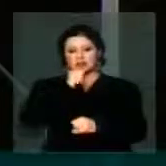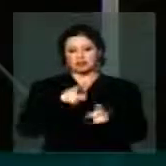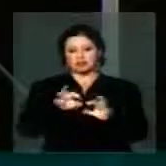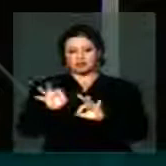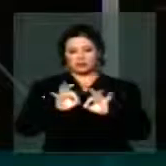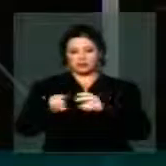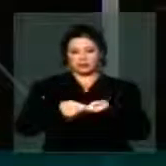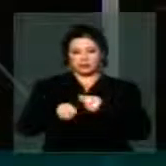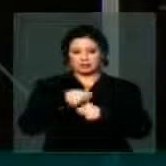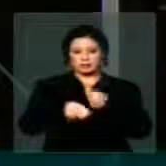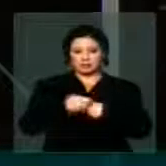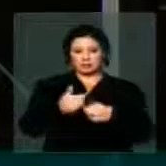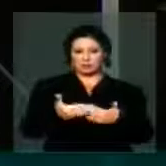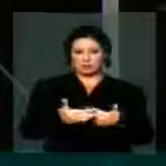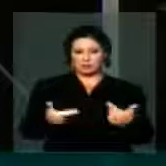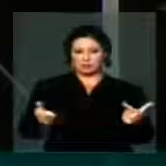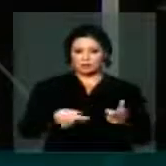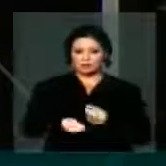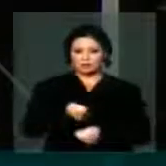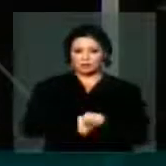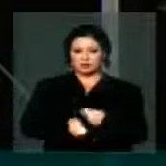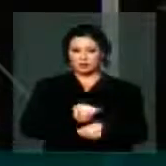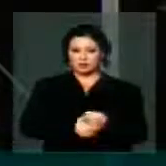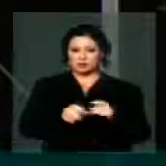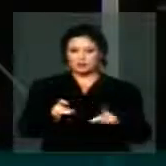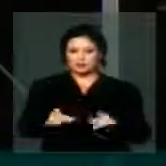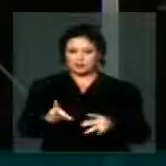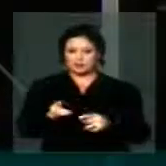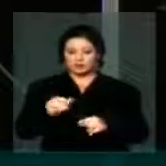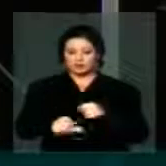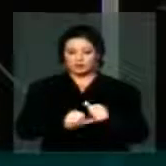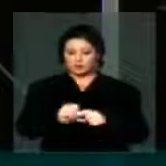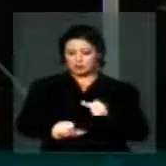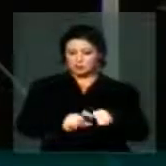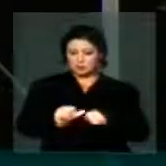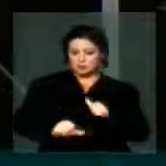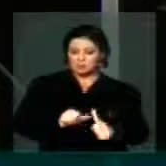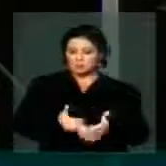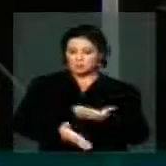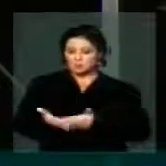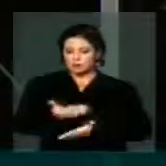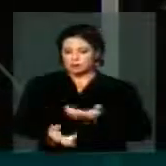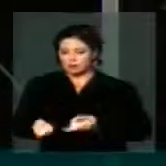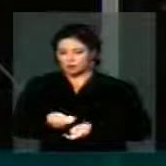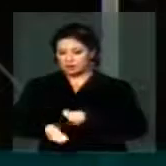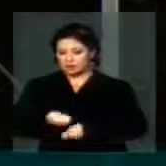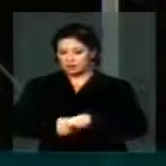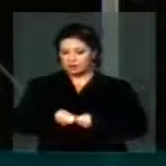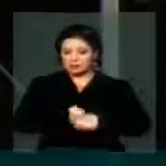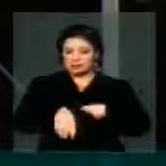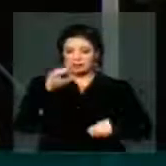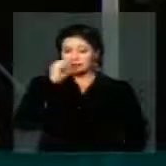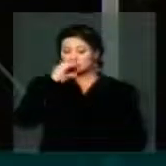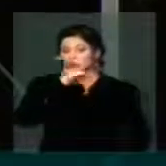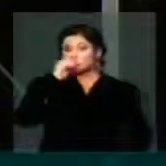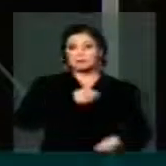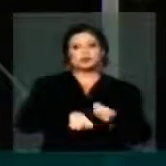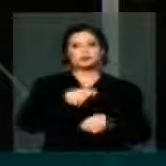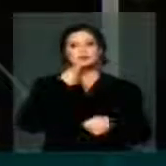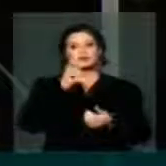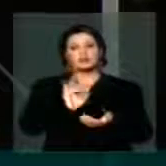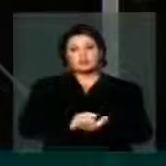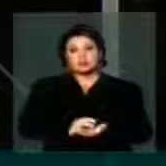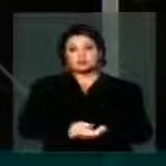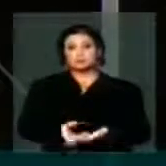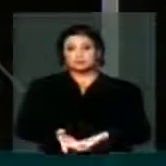espalhada principalmente com a força da internet, comércio eletrônico, movimenta e muda as relações na economia de maneira veloz e de